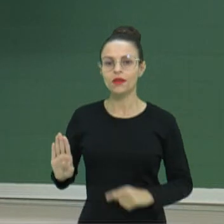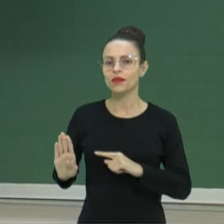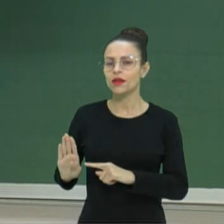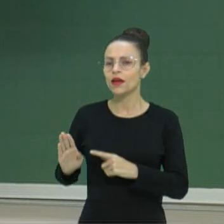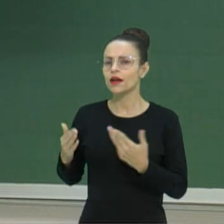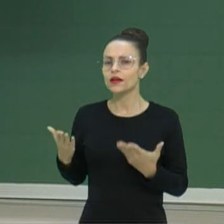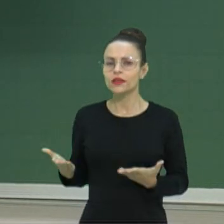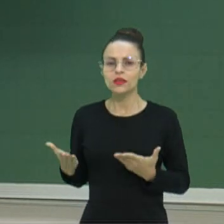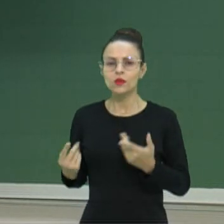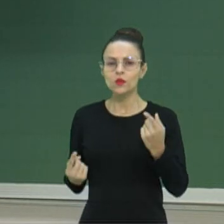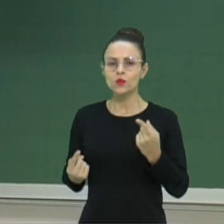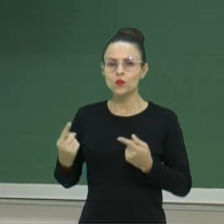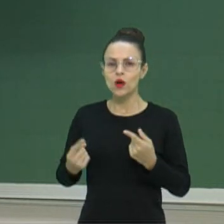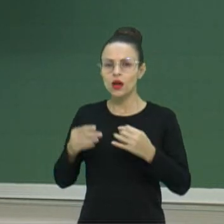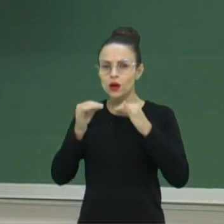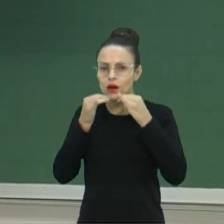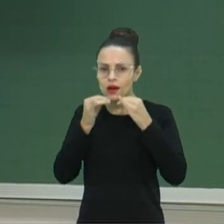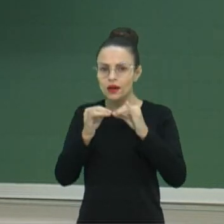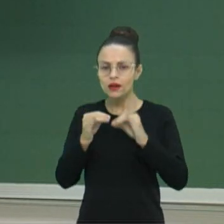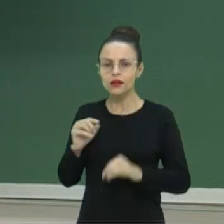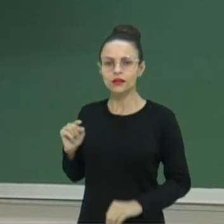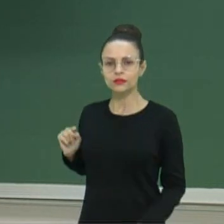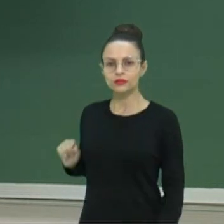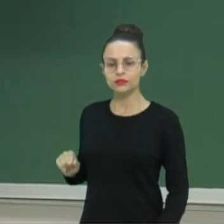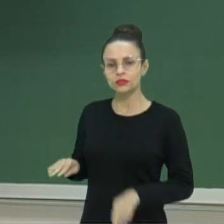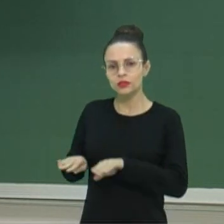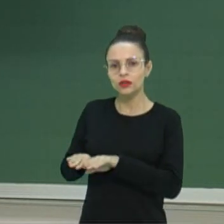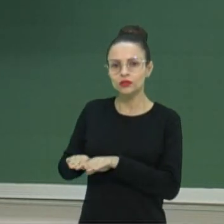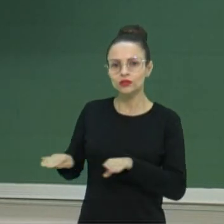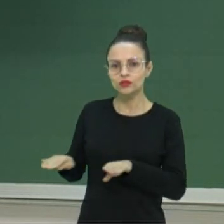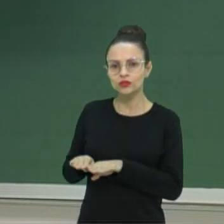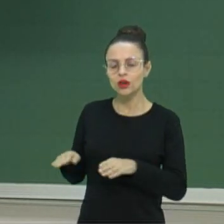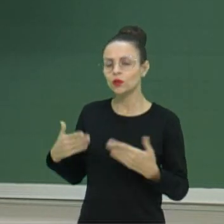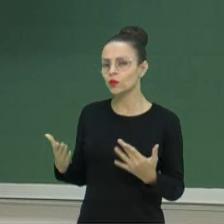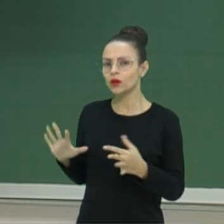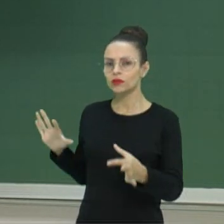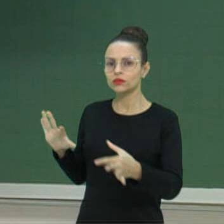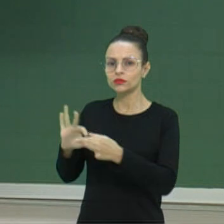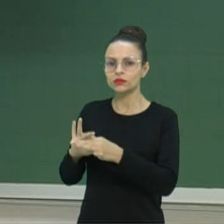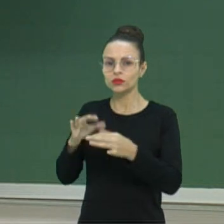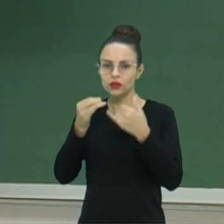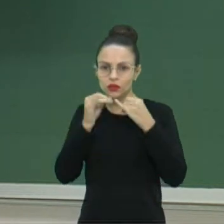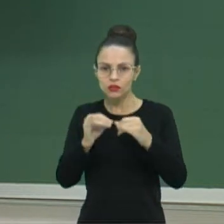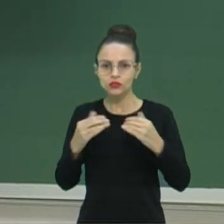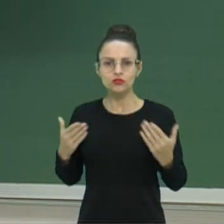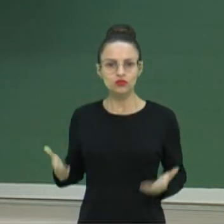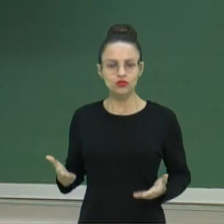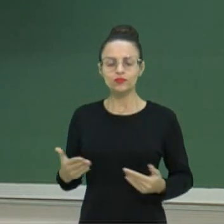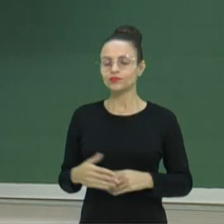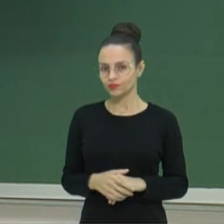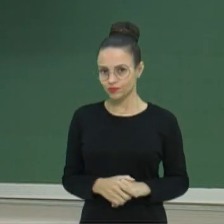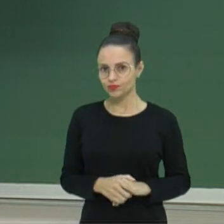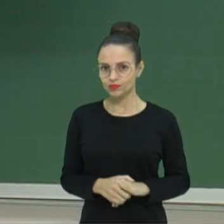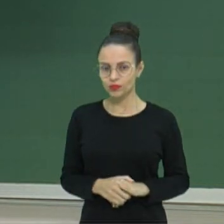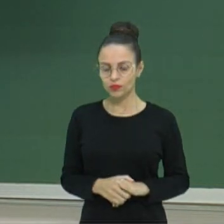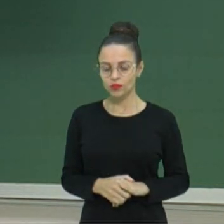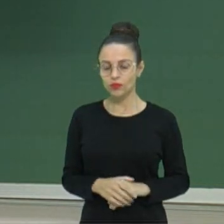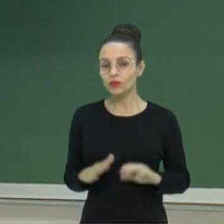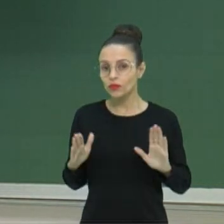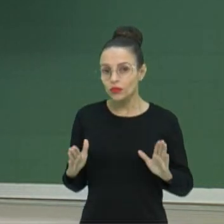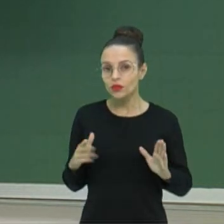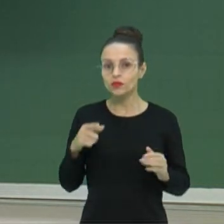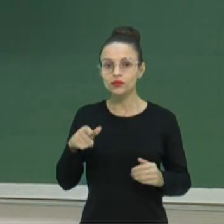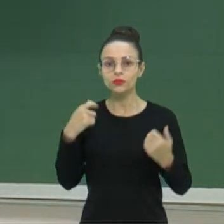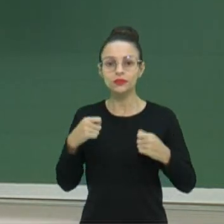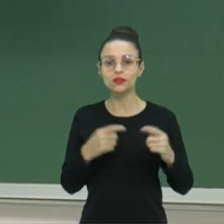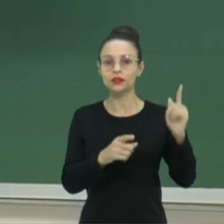é a energia, aqui nesse caso aqui na parte do chão, qual é a energia associada quando ele atinge a mola? Certo? O segredo é esse, você